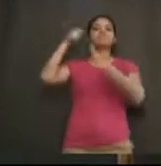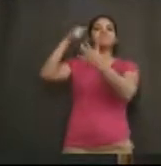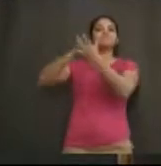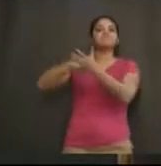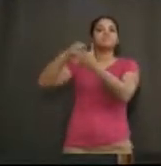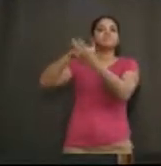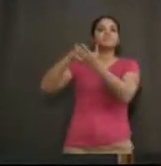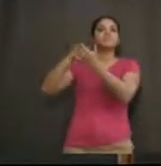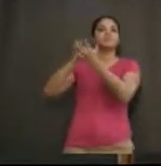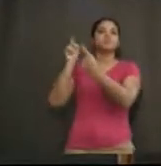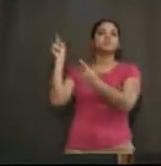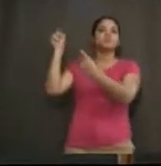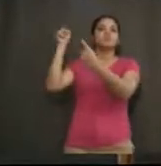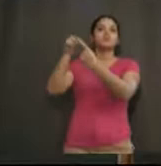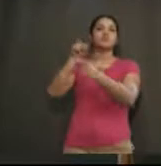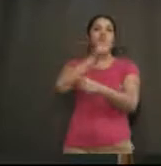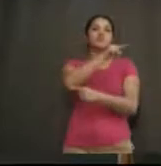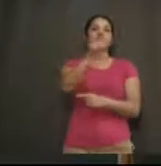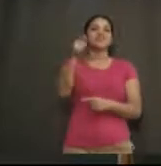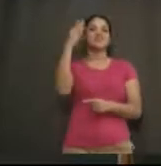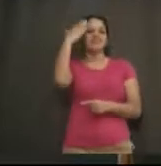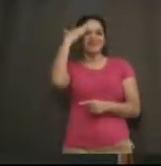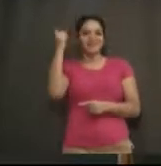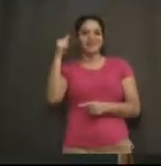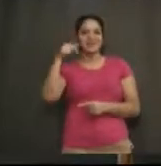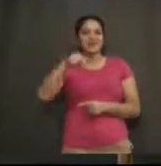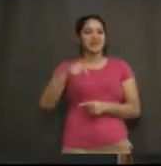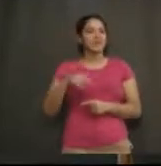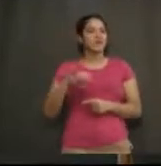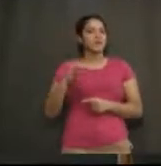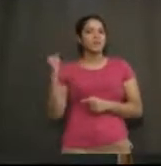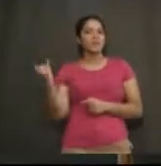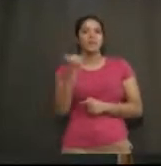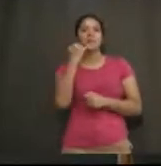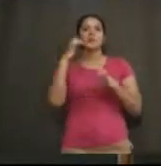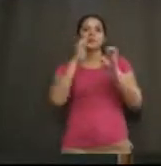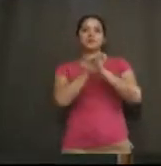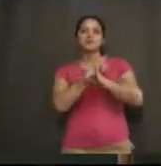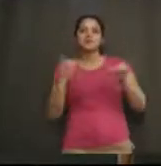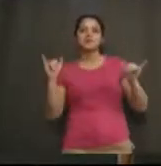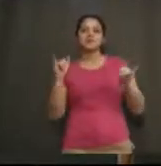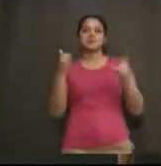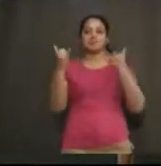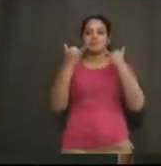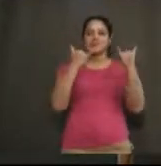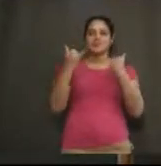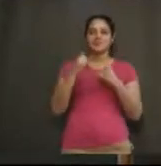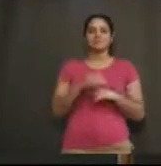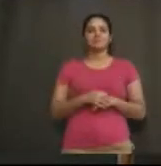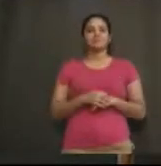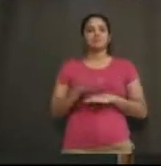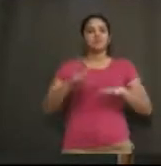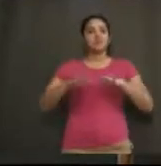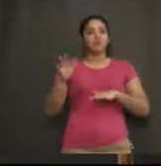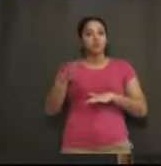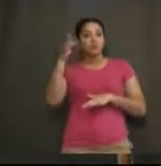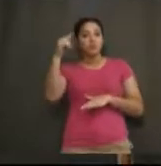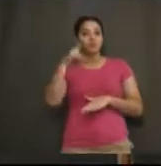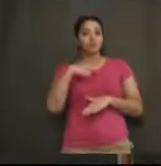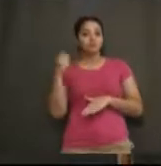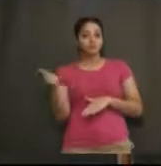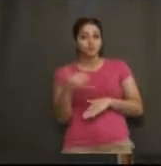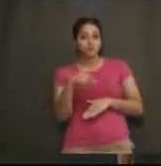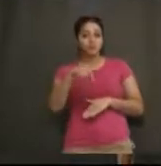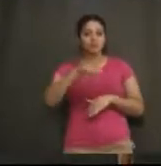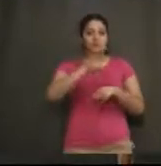matemática daqui da região, uma ótima notícia, que certamente o professor Paolo comentará. E outro